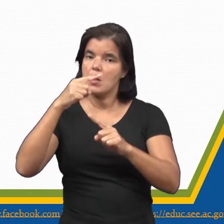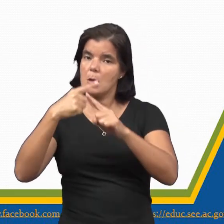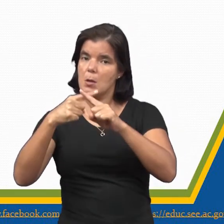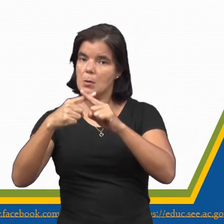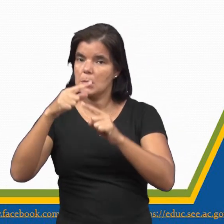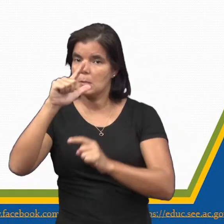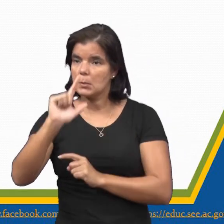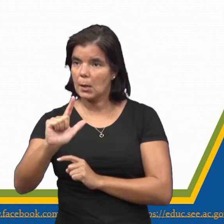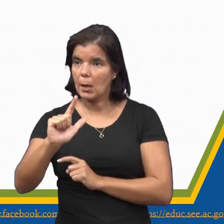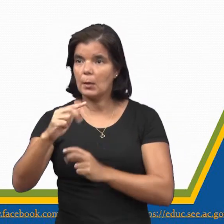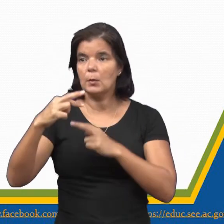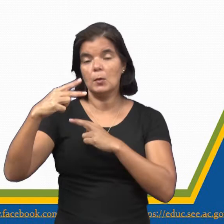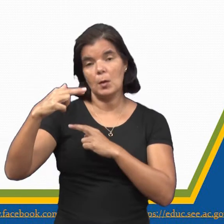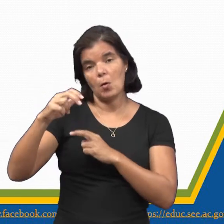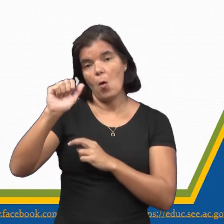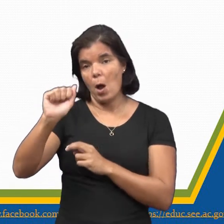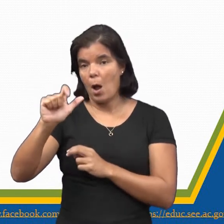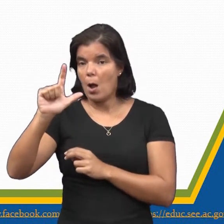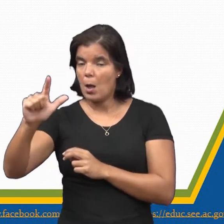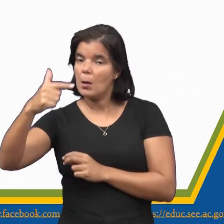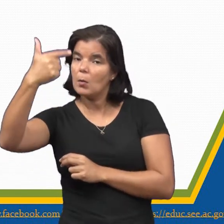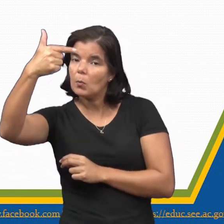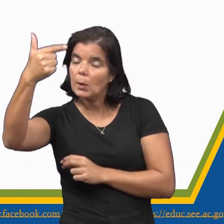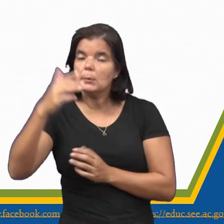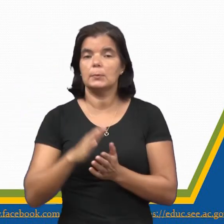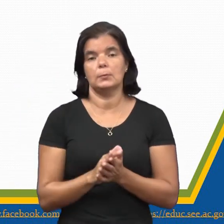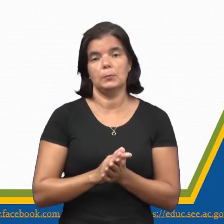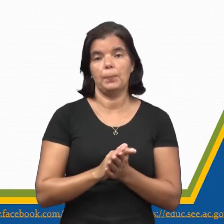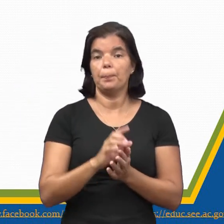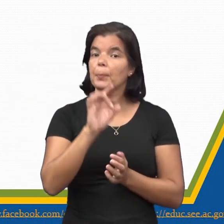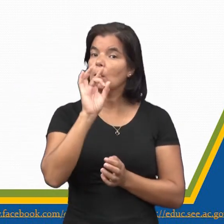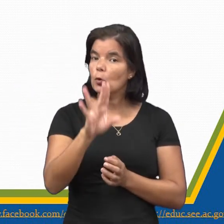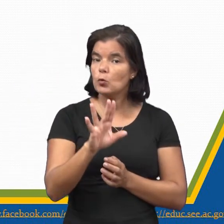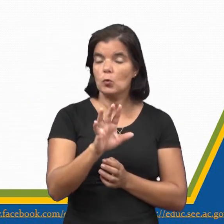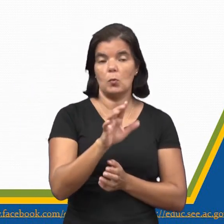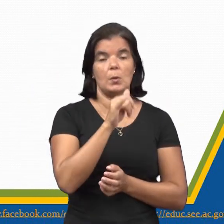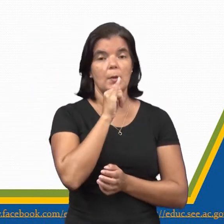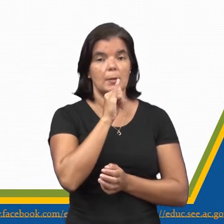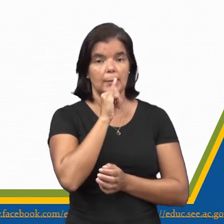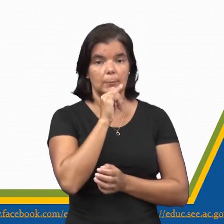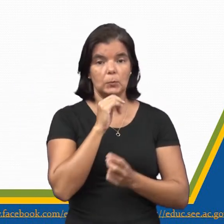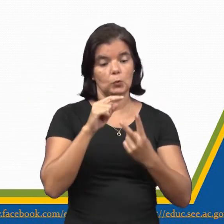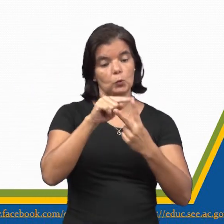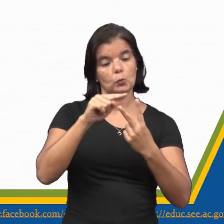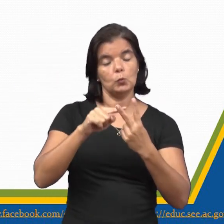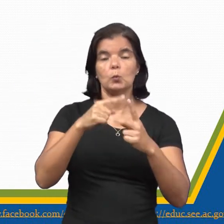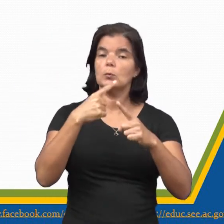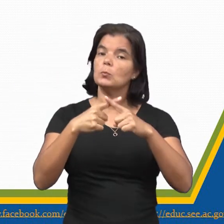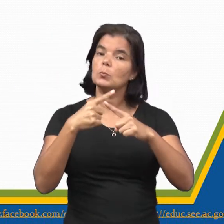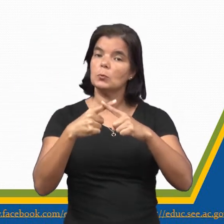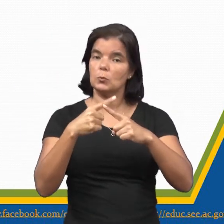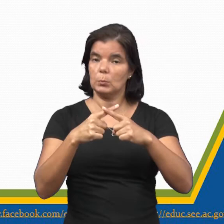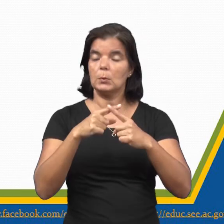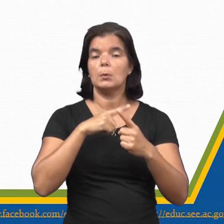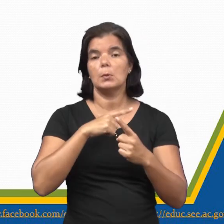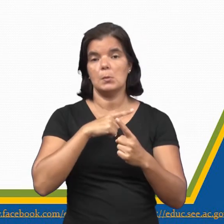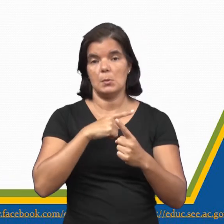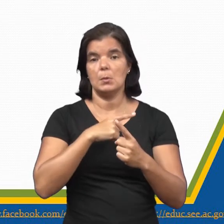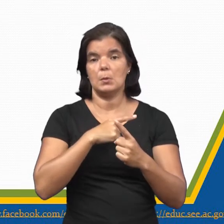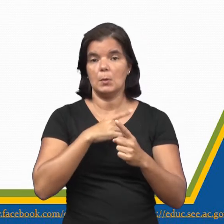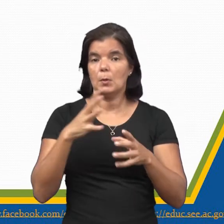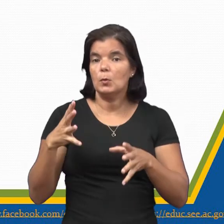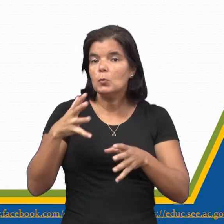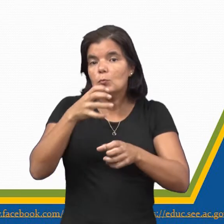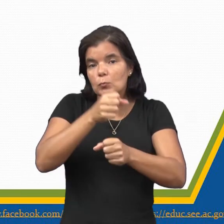um quadrado, quando você quiser calcular, basta multiplicar dois lados dele e você vai ter a